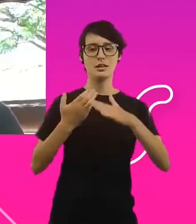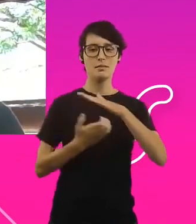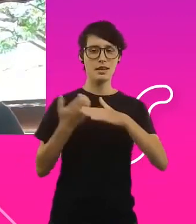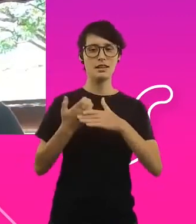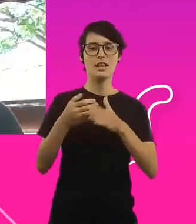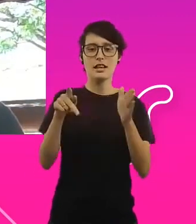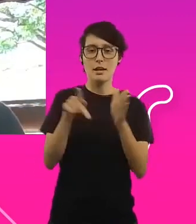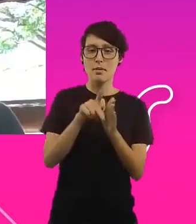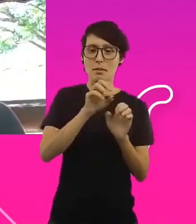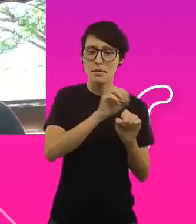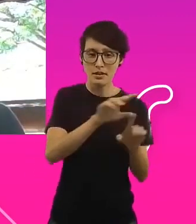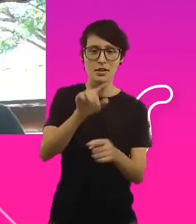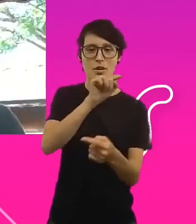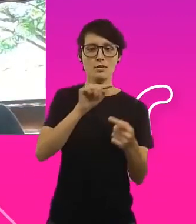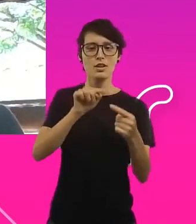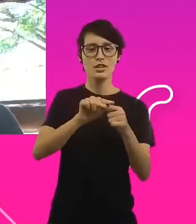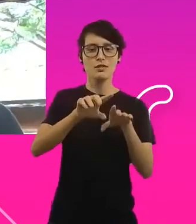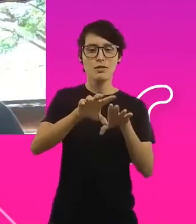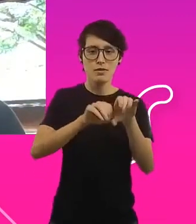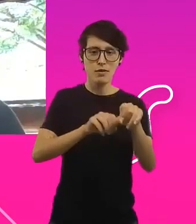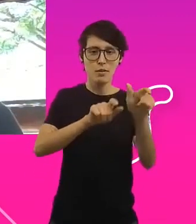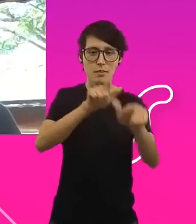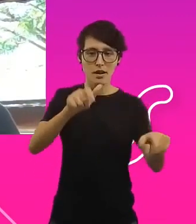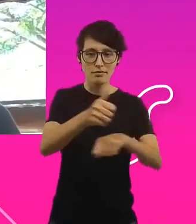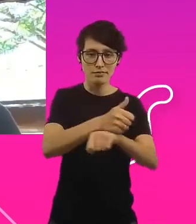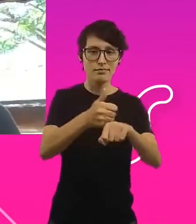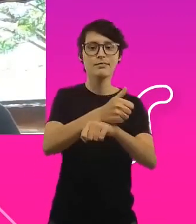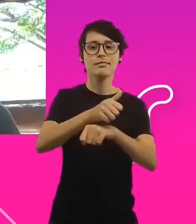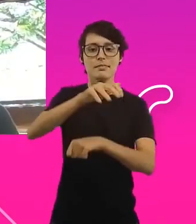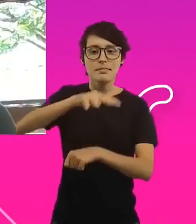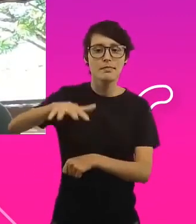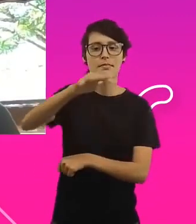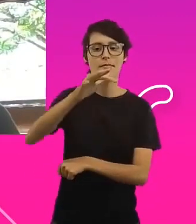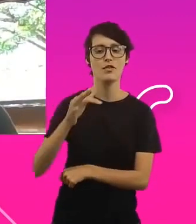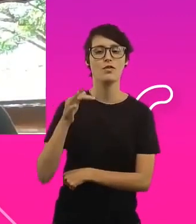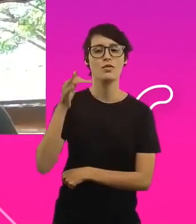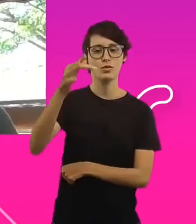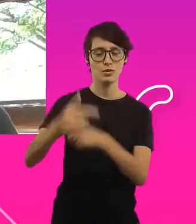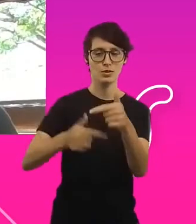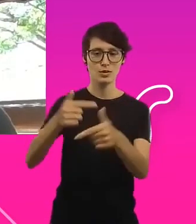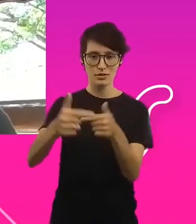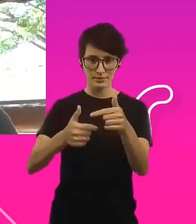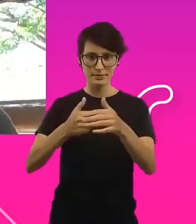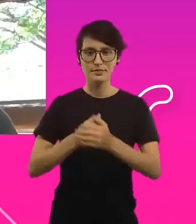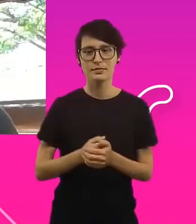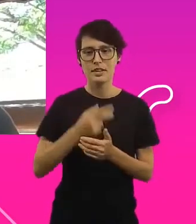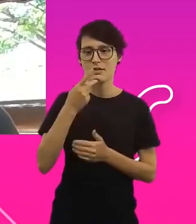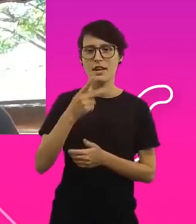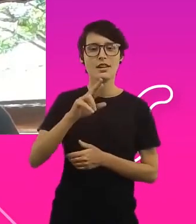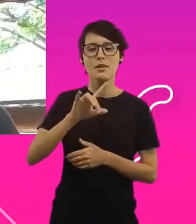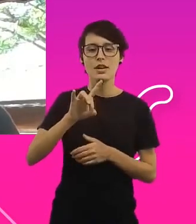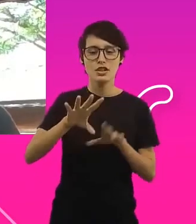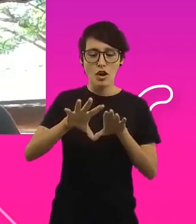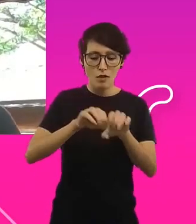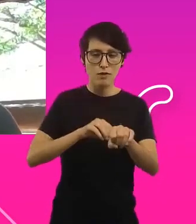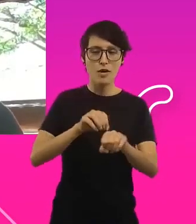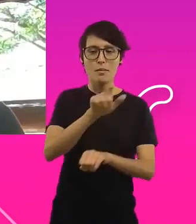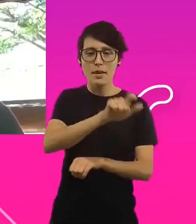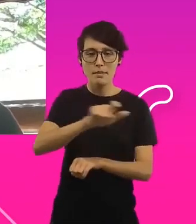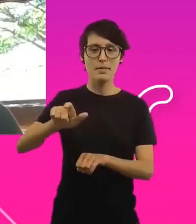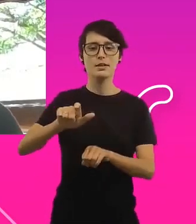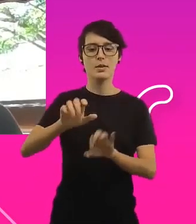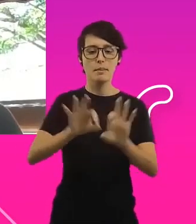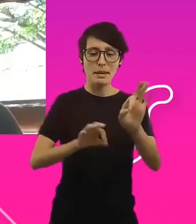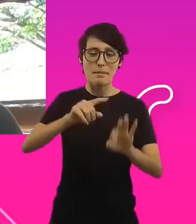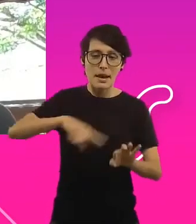formar profissionais para o mercado do futuro. E aí, a gente hoje fala que é não só formar o profissional para o mercado do futuro,